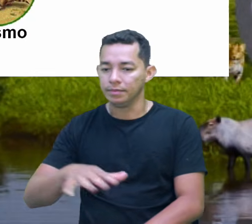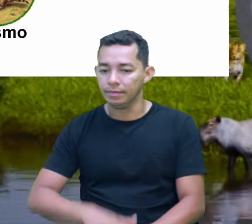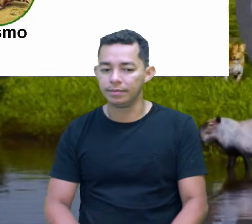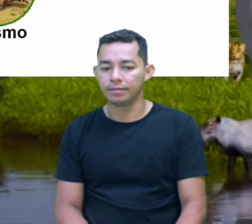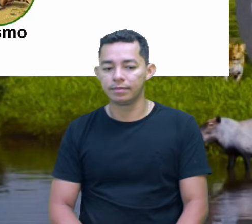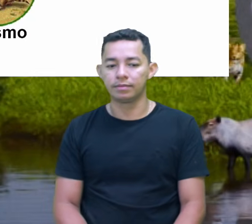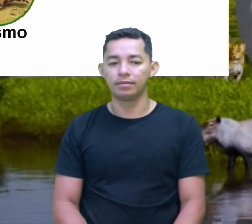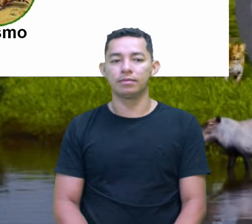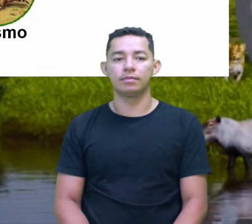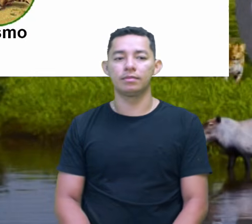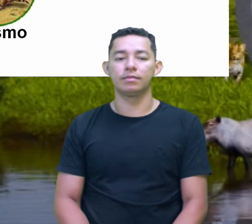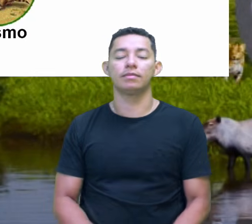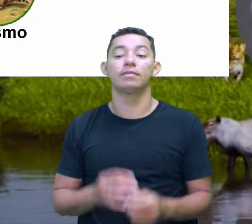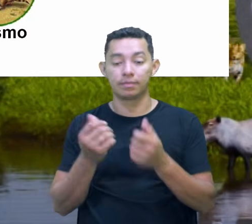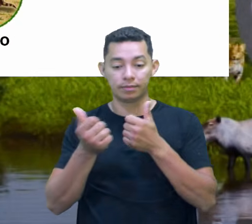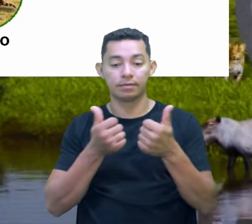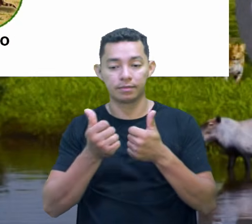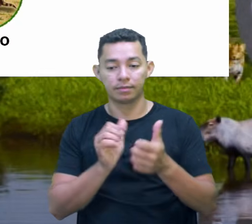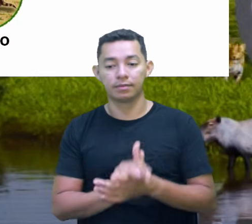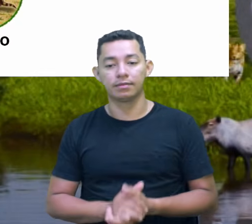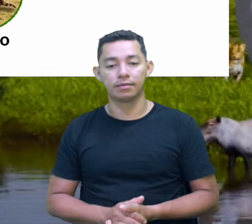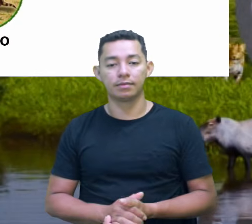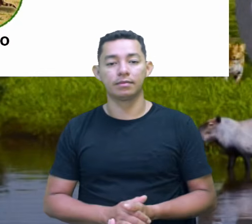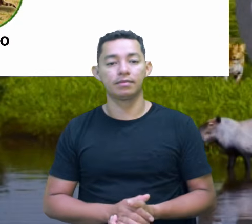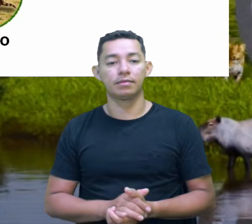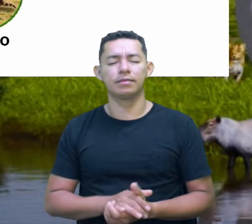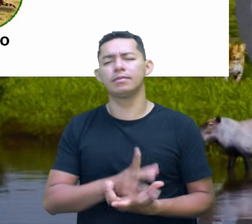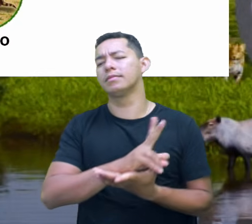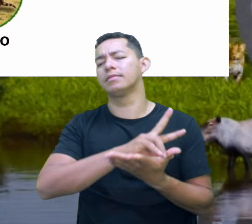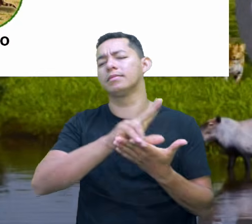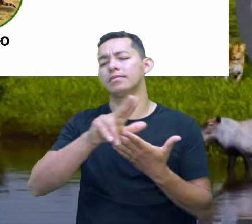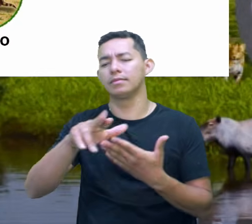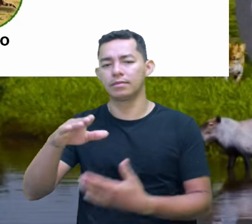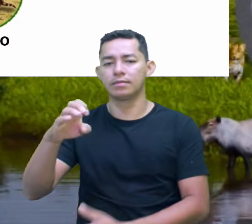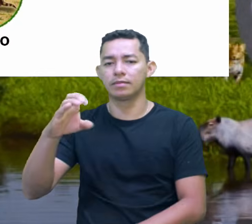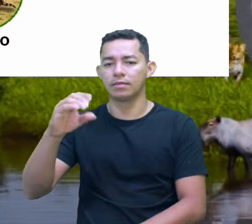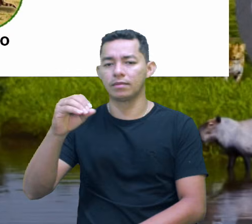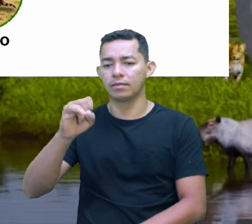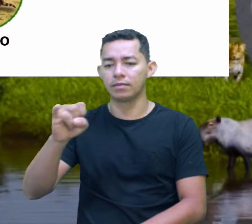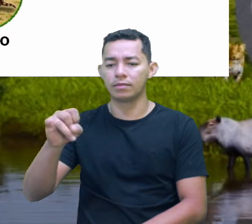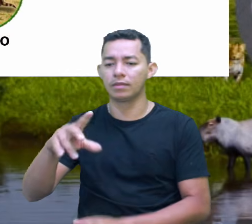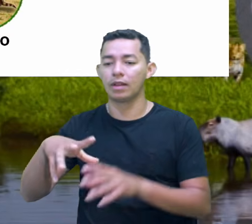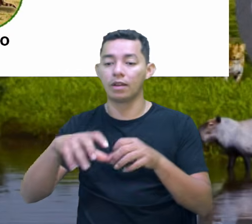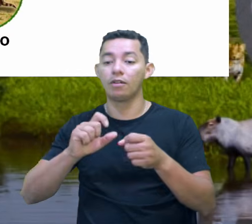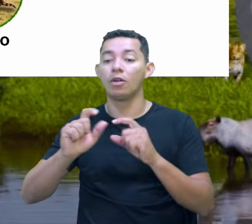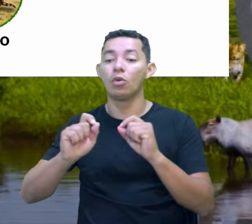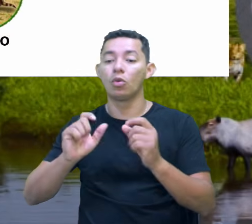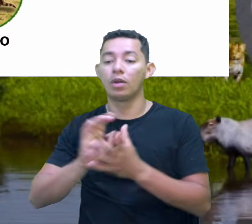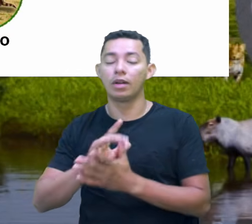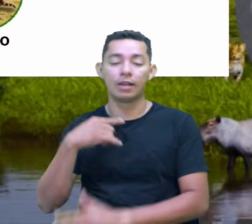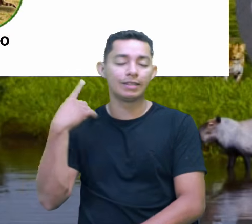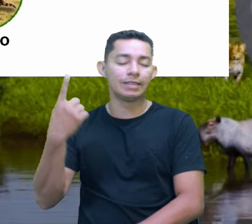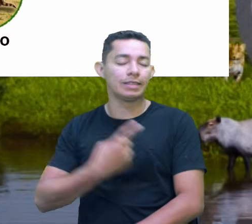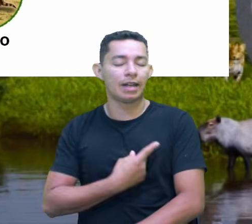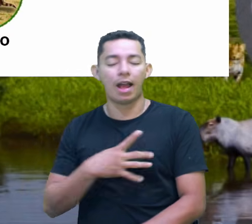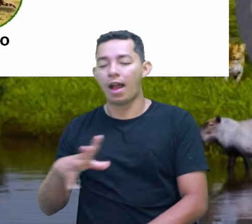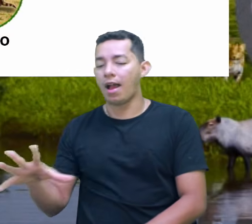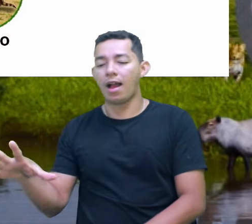meio ambiente, tá bom? E esses vários ecossistemas, pessoal, vão formar a nossa